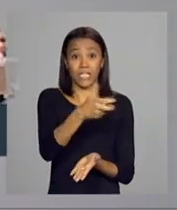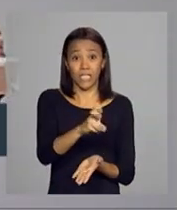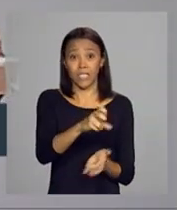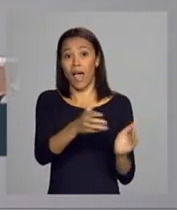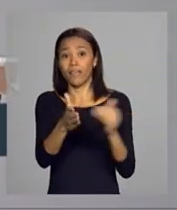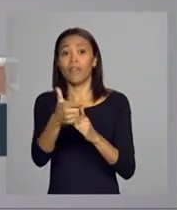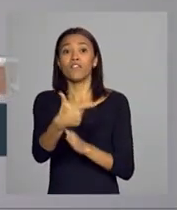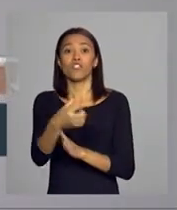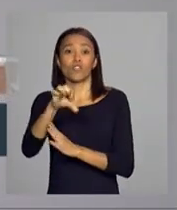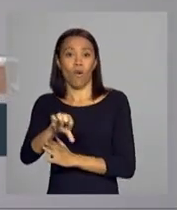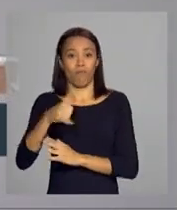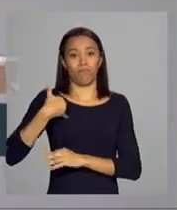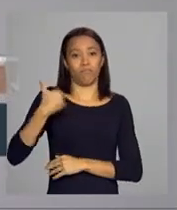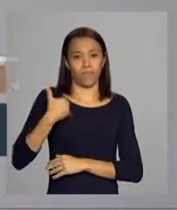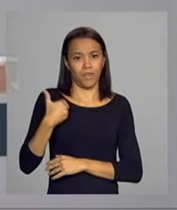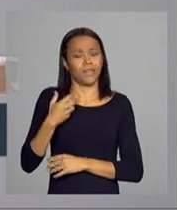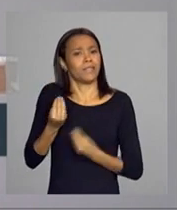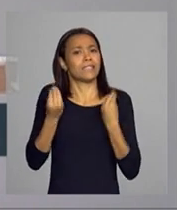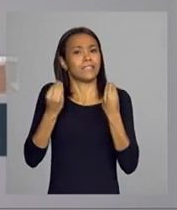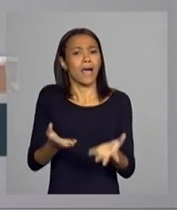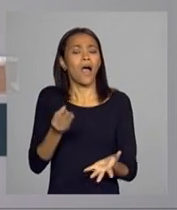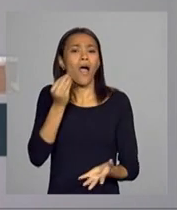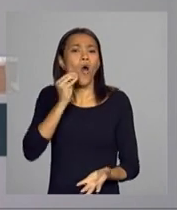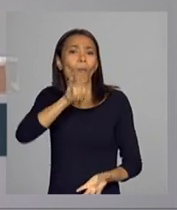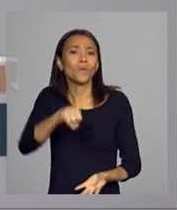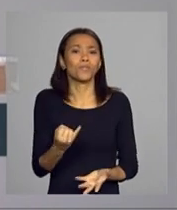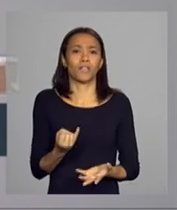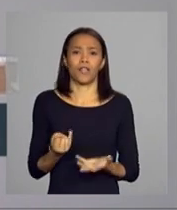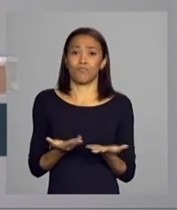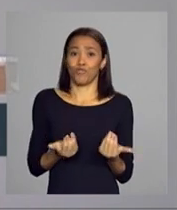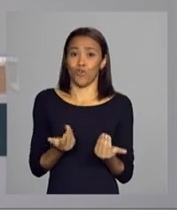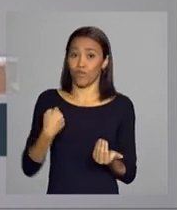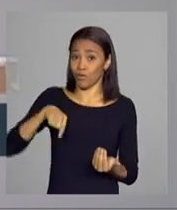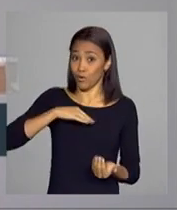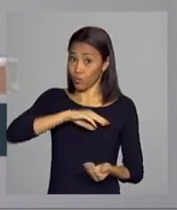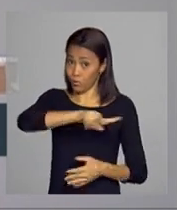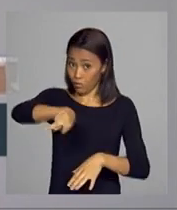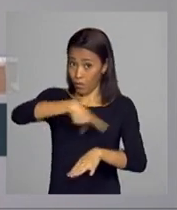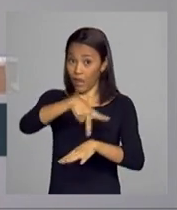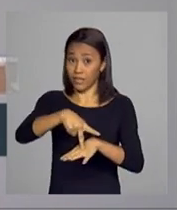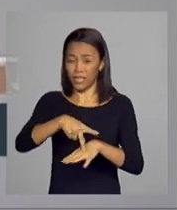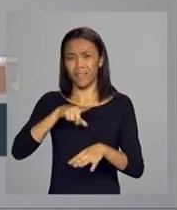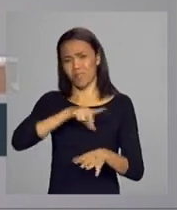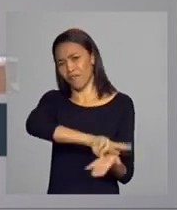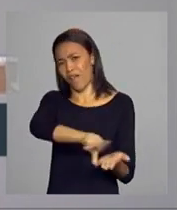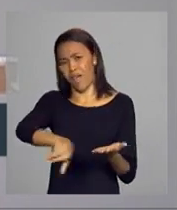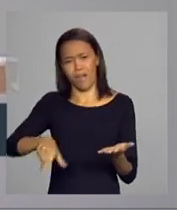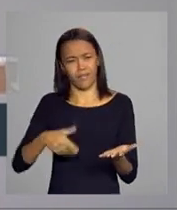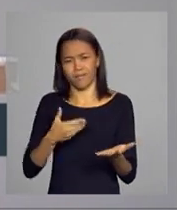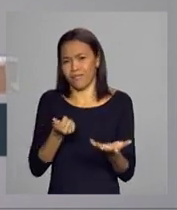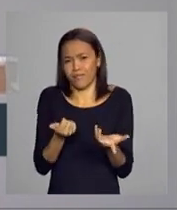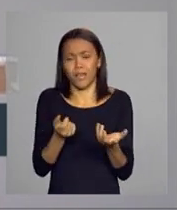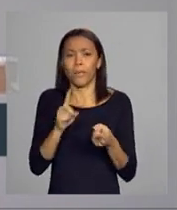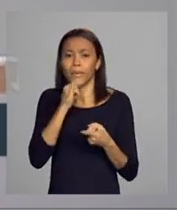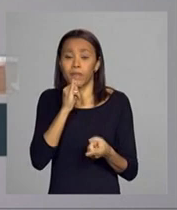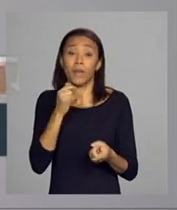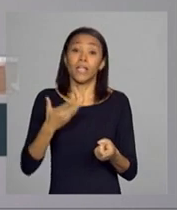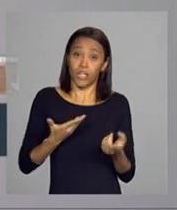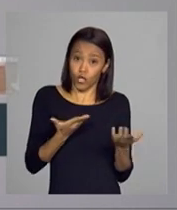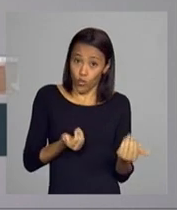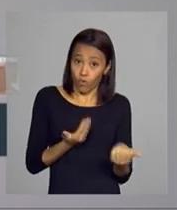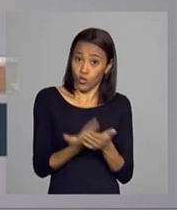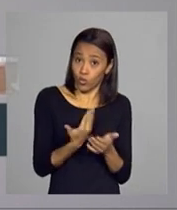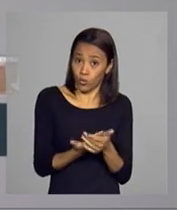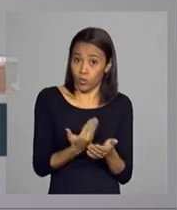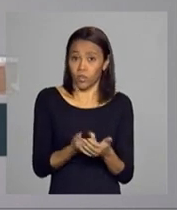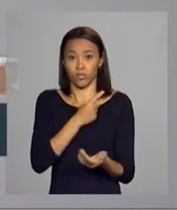grande oportunidade para os jovens do nosso país. Porque nós temos várias situações. Nós temos aqueles estudantes que estão cursando o ensino